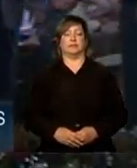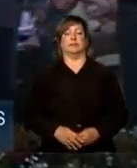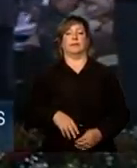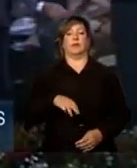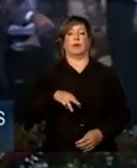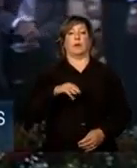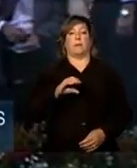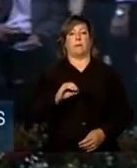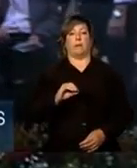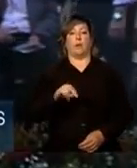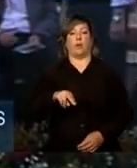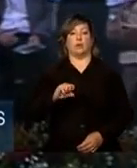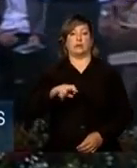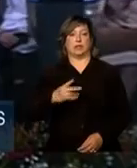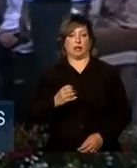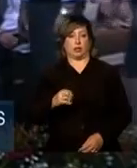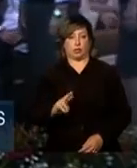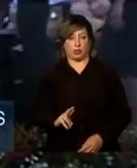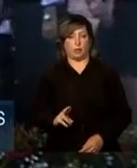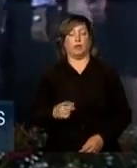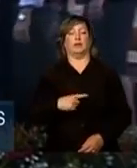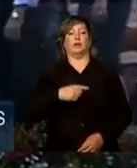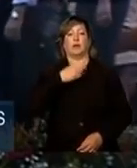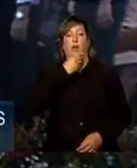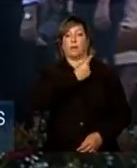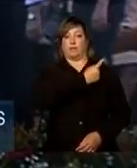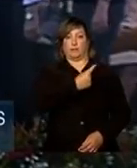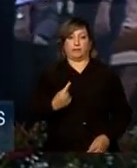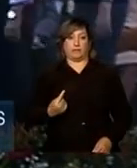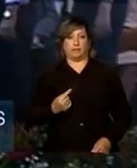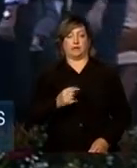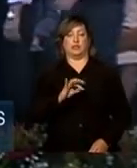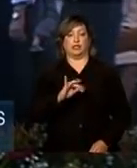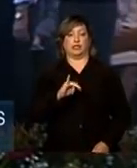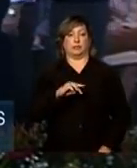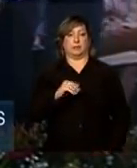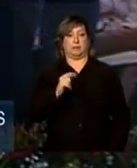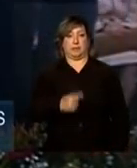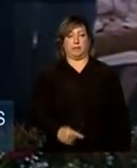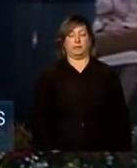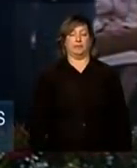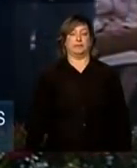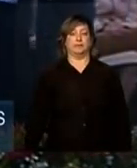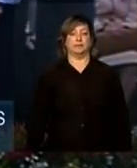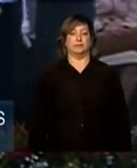Monsenhor Hipólito Francisco Anísio de Souza, Timá;